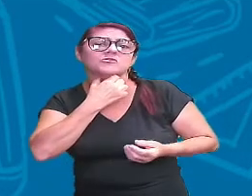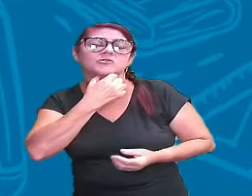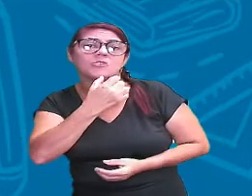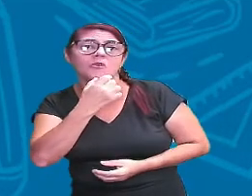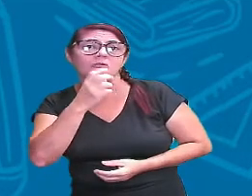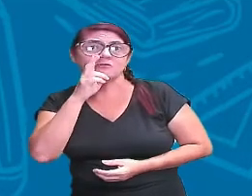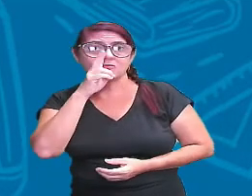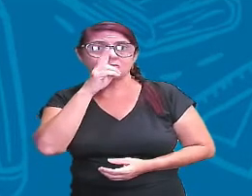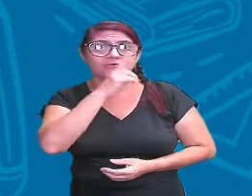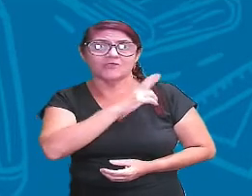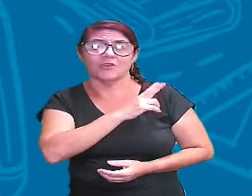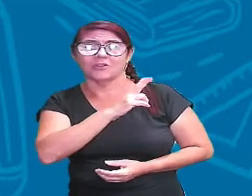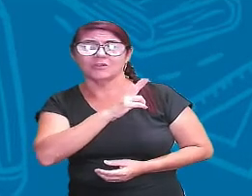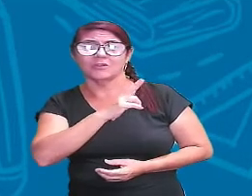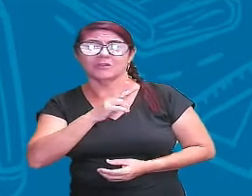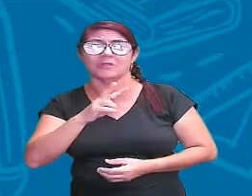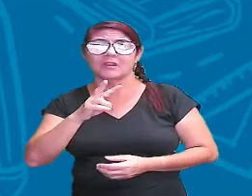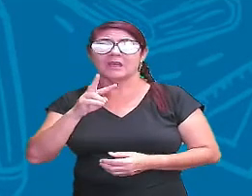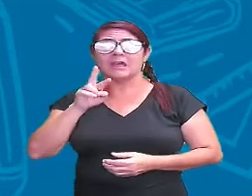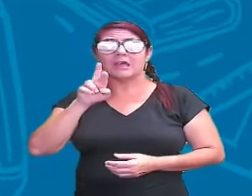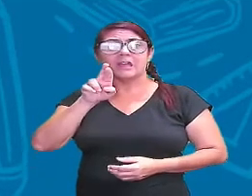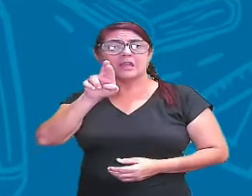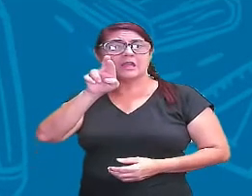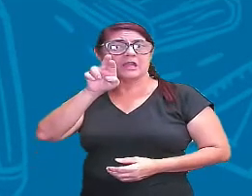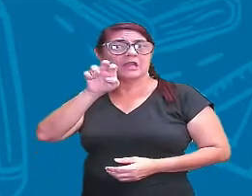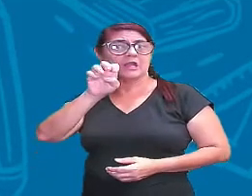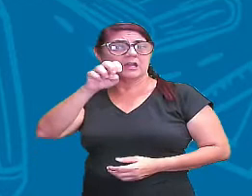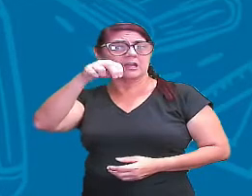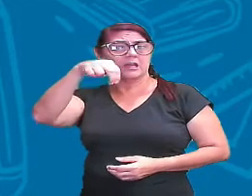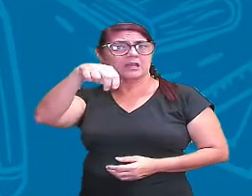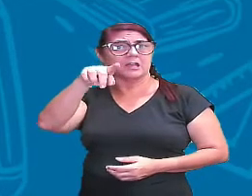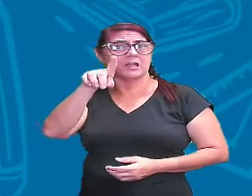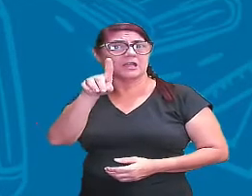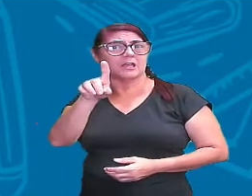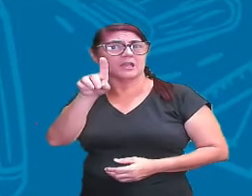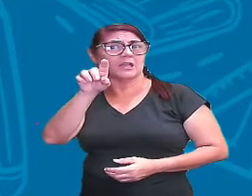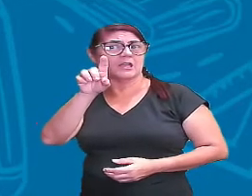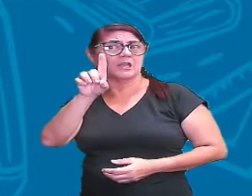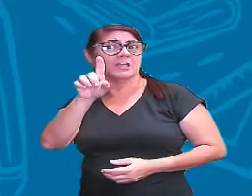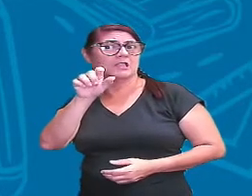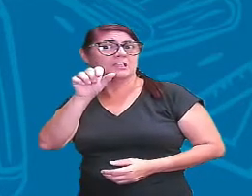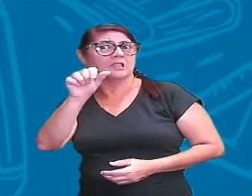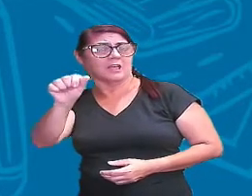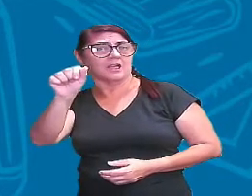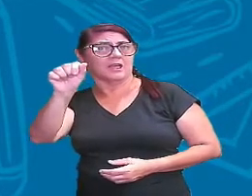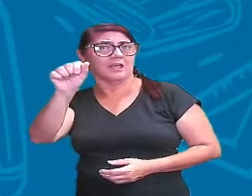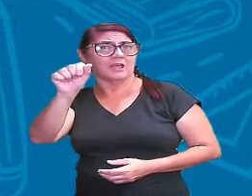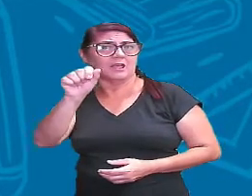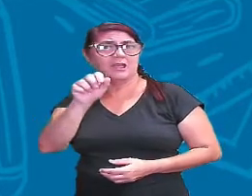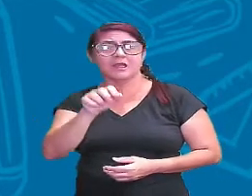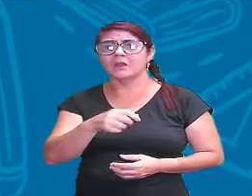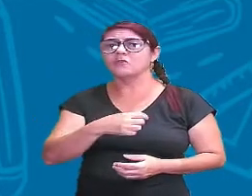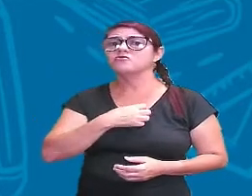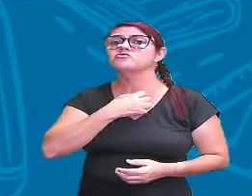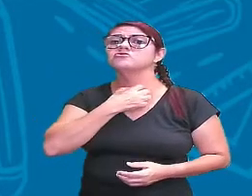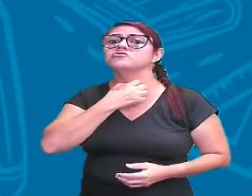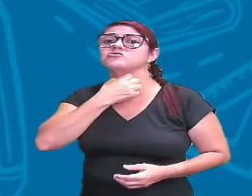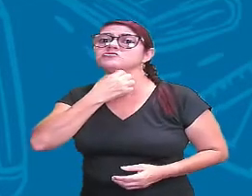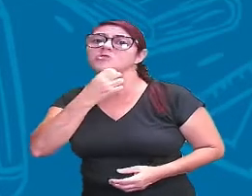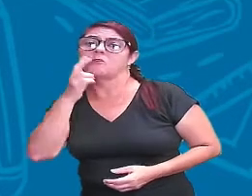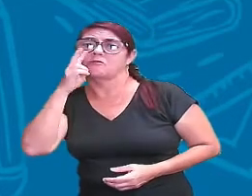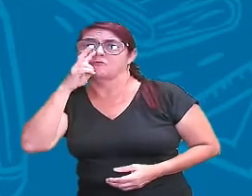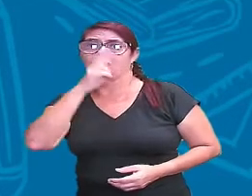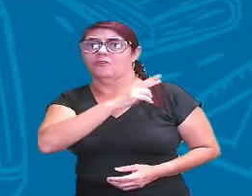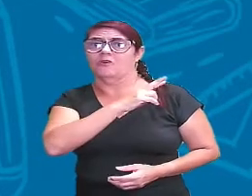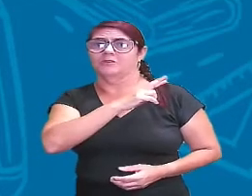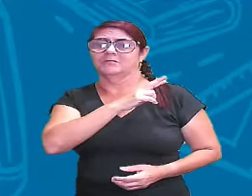Como aqui a gente falou renda. Veja o som como sai da minha boca, sai forte. Renda, não